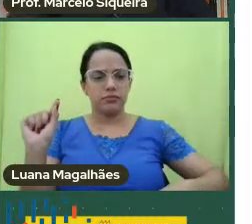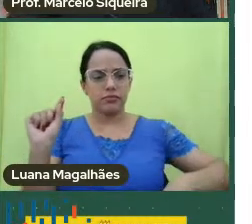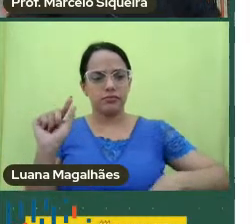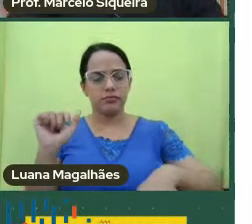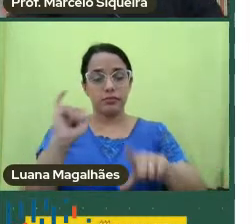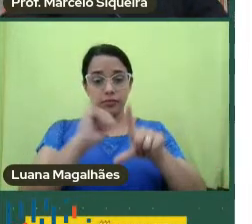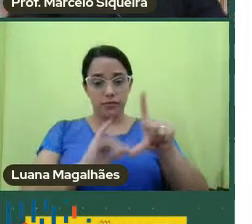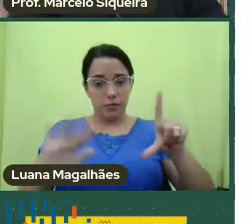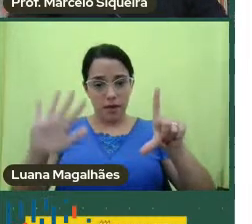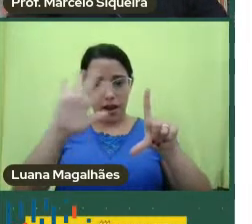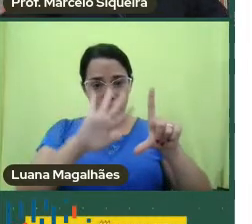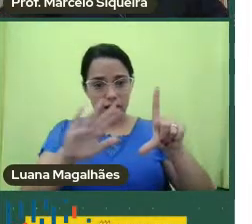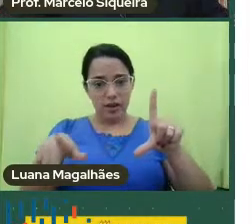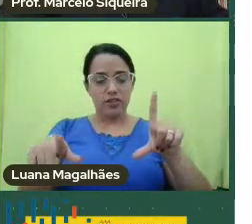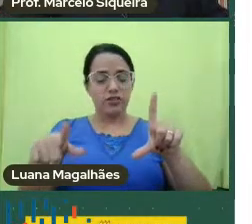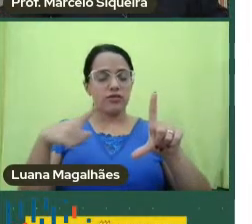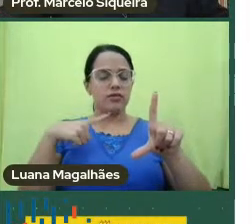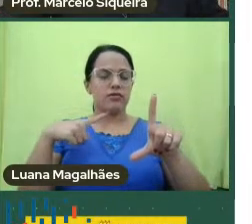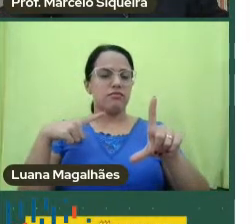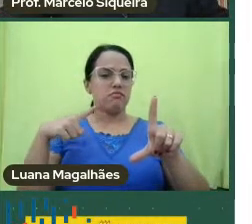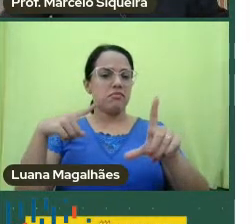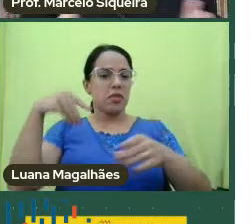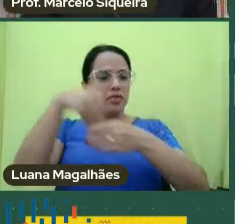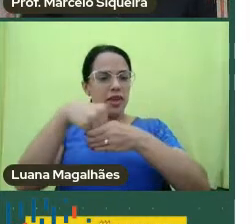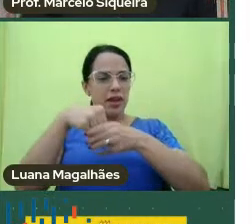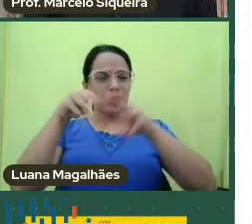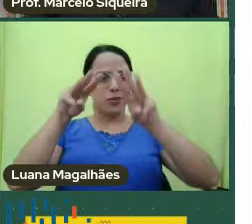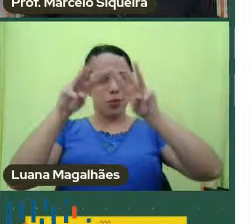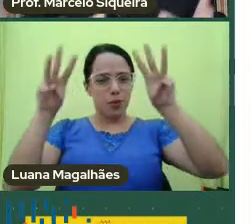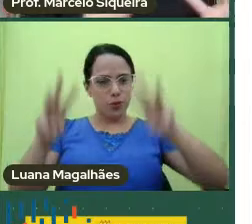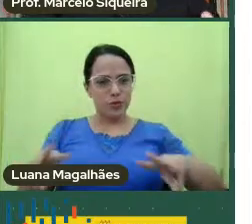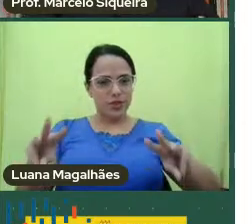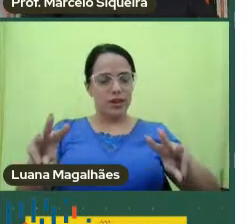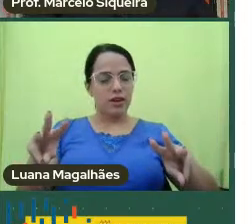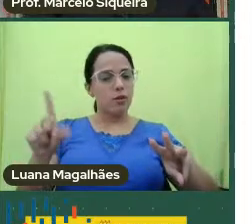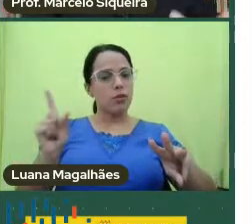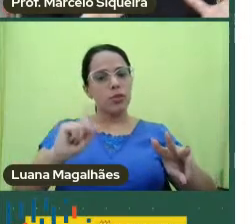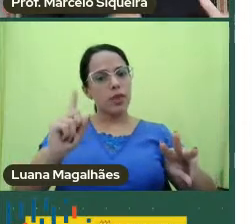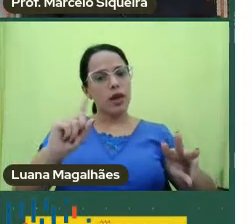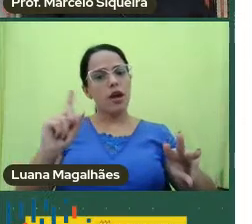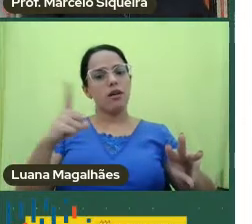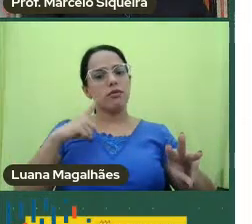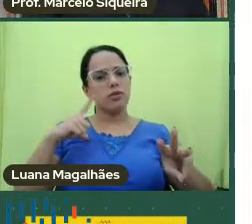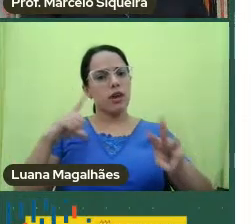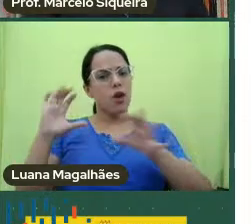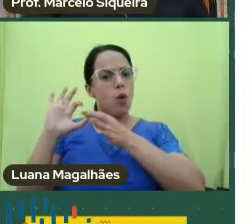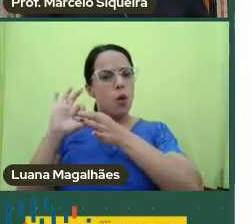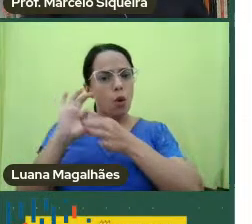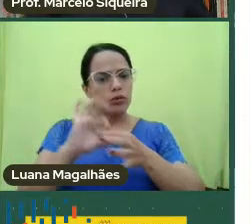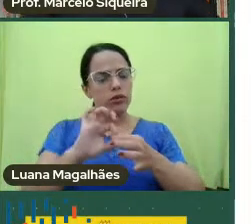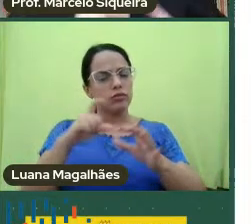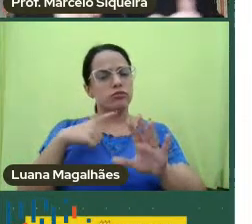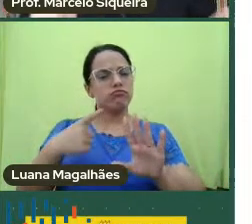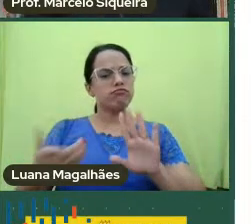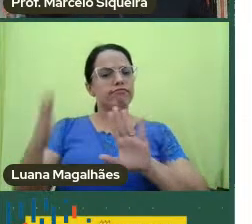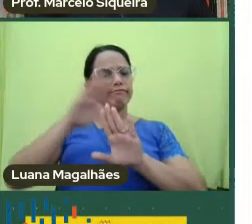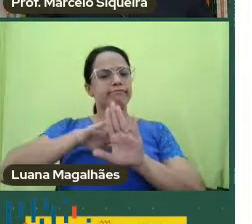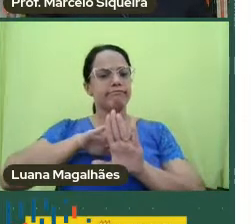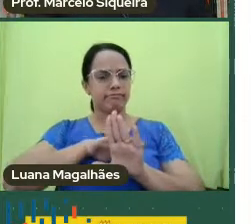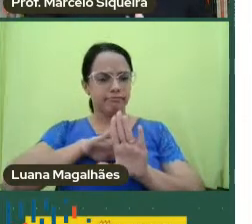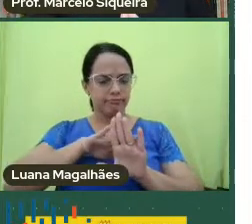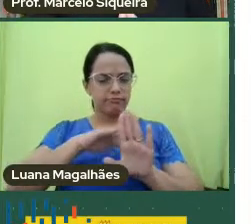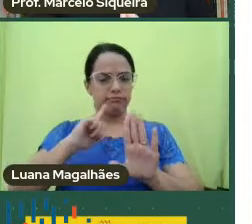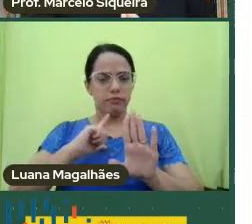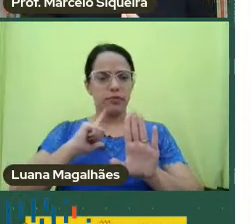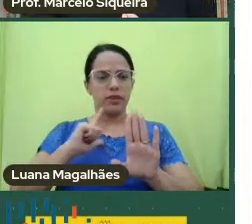imagem nasceu dentro do museu, dentro do arquivo, né? E não, ela tem um contexto, ela tem uma intenção, né? Ela tem um